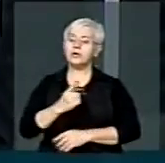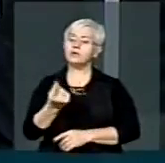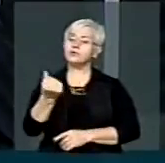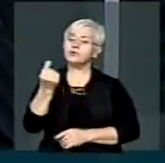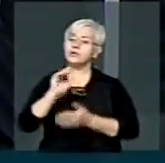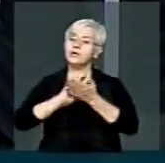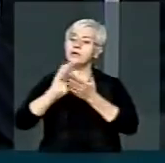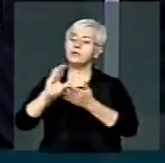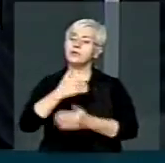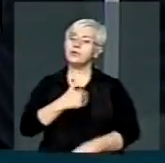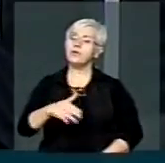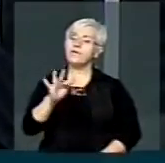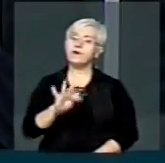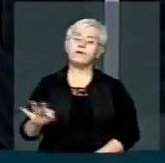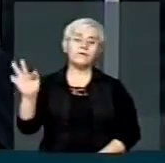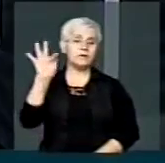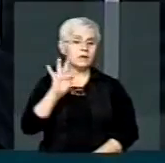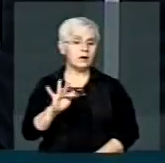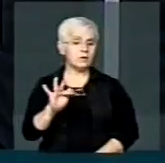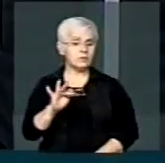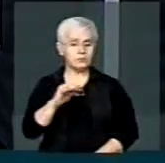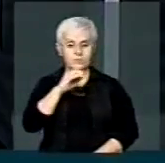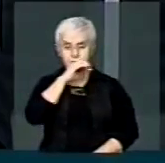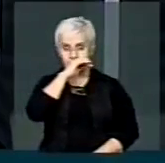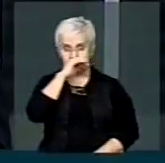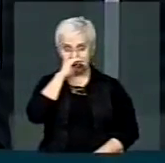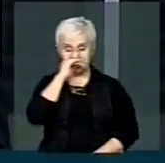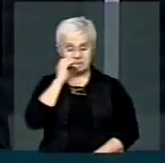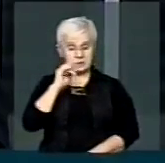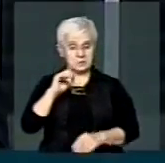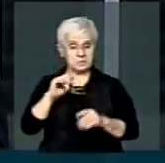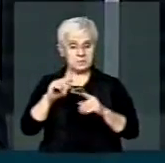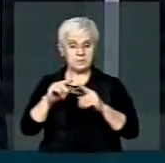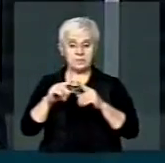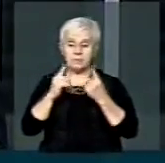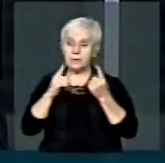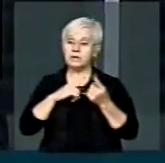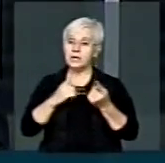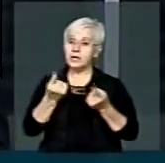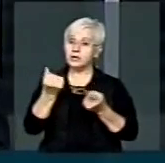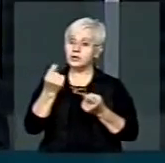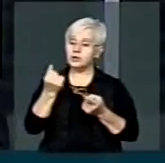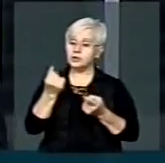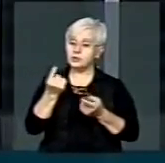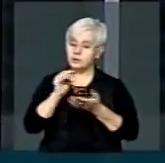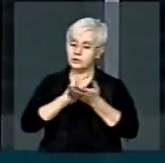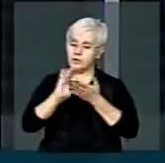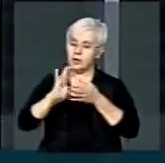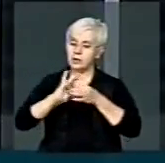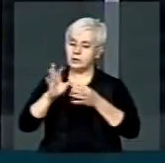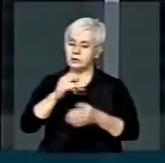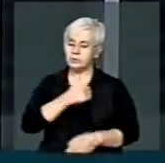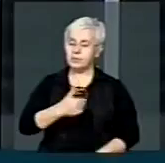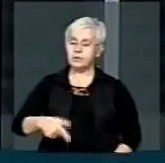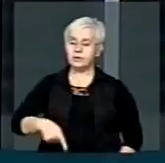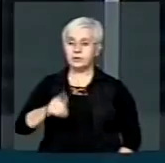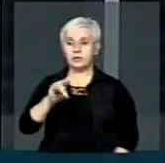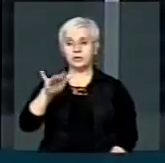federal que não tenha sido com dinheiro liberado pelo presidente Lula ou pela presidenta